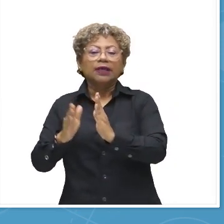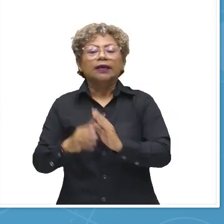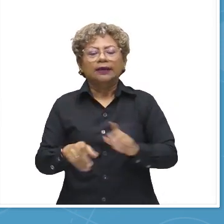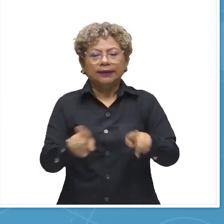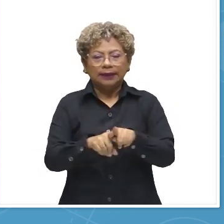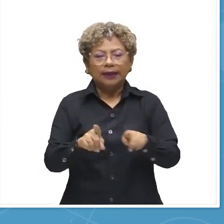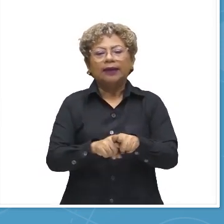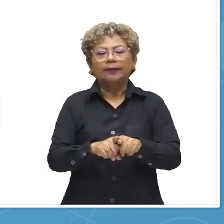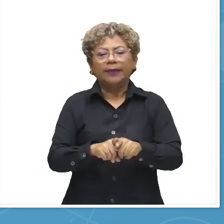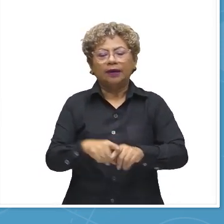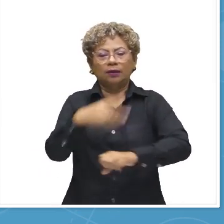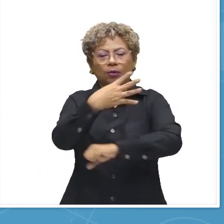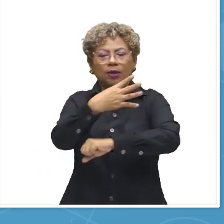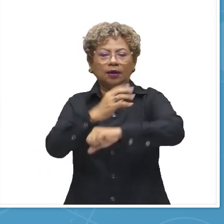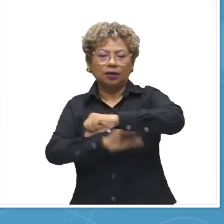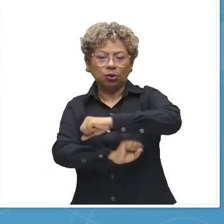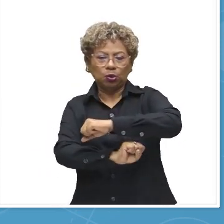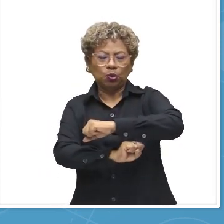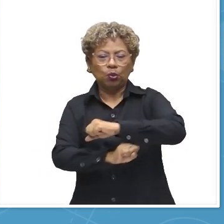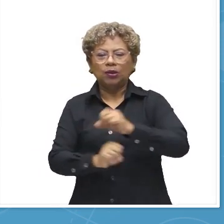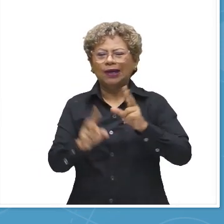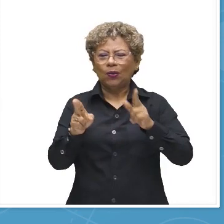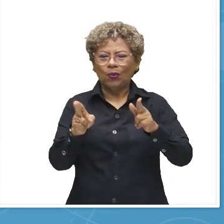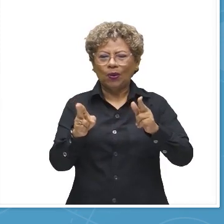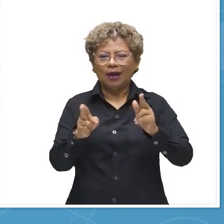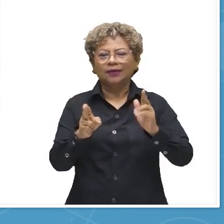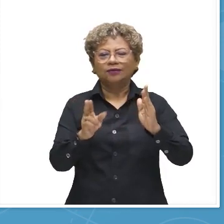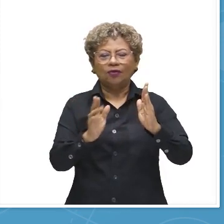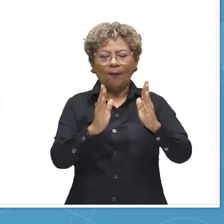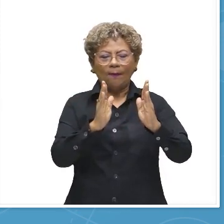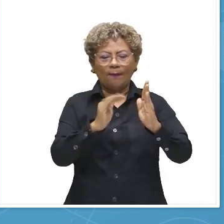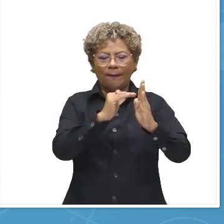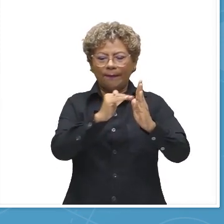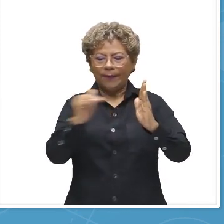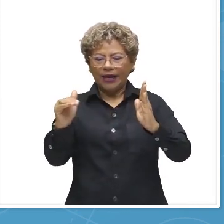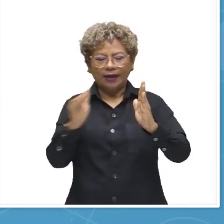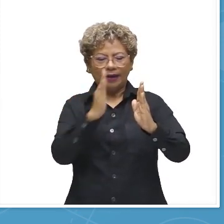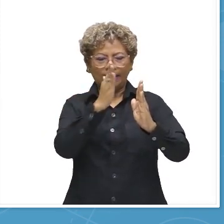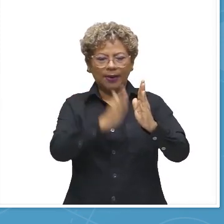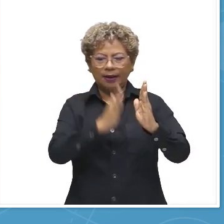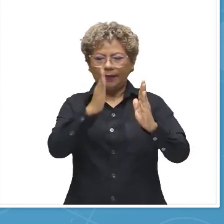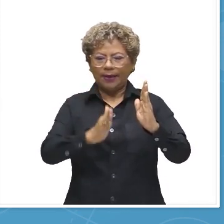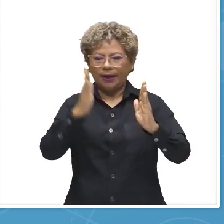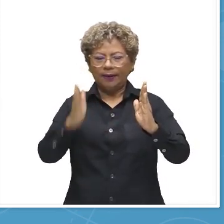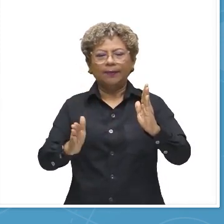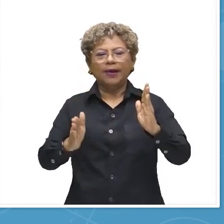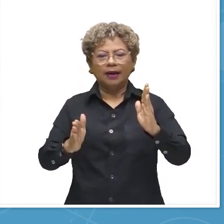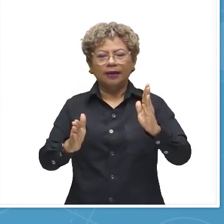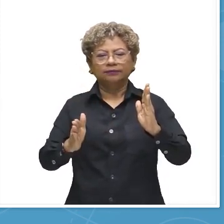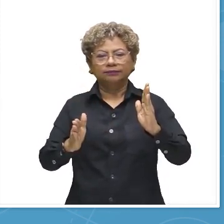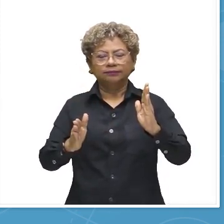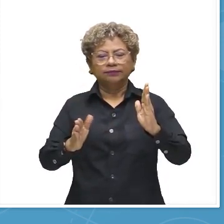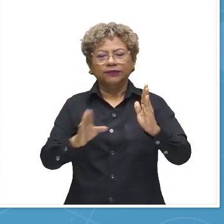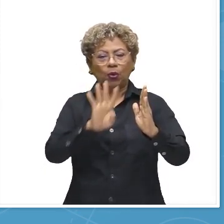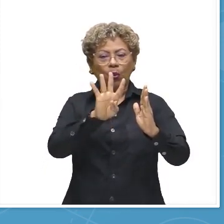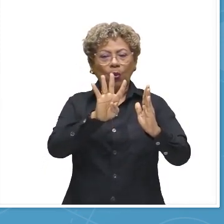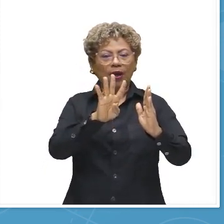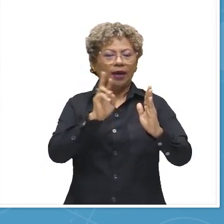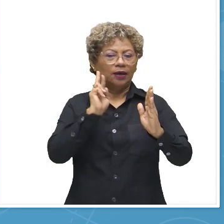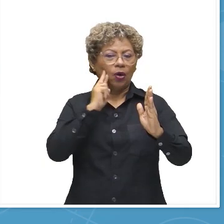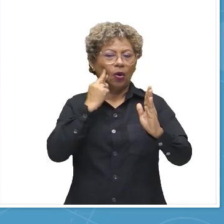8, 4 estão ali pintadas de rosa. Mas observem que, apesar de estarem divididas, né, de